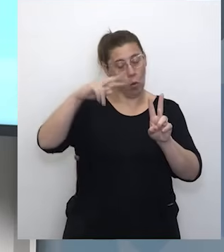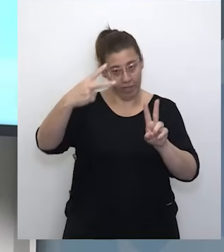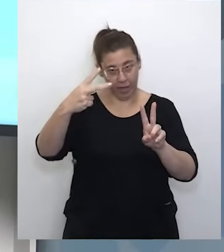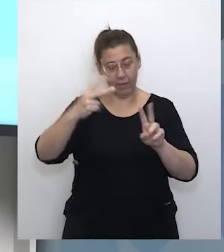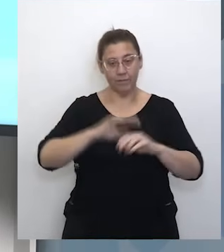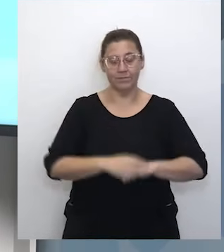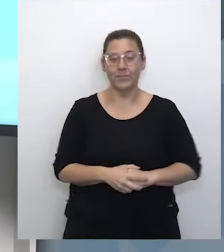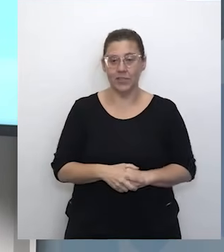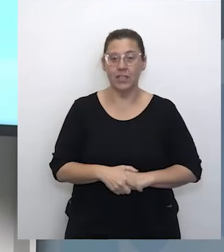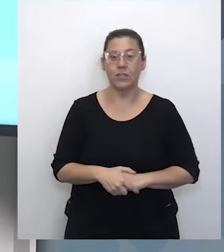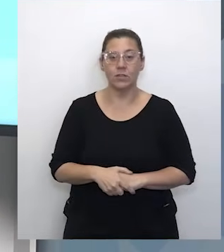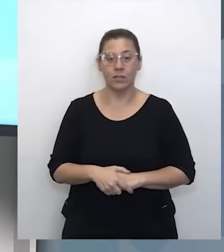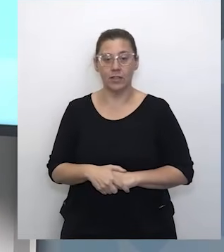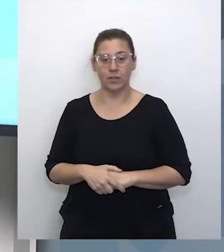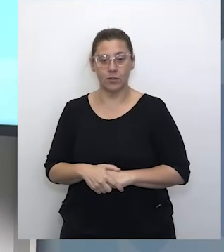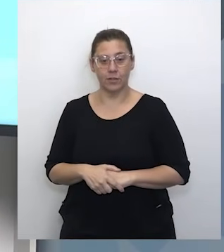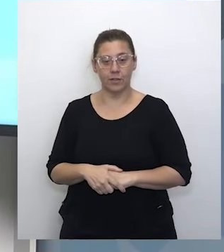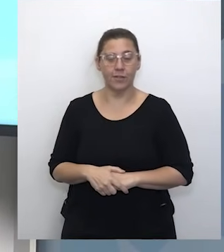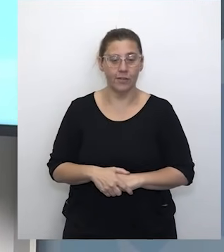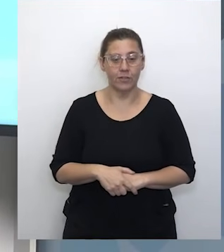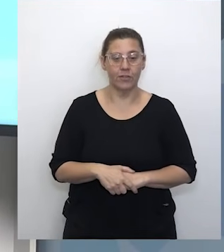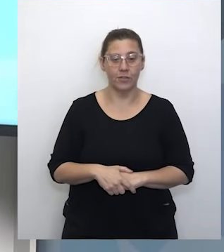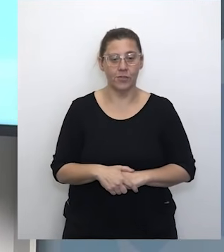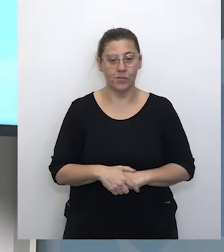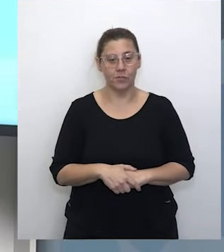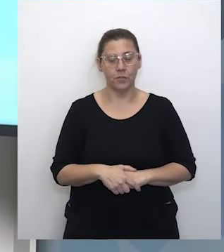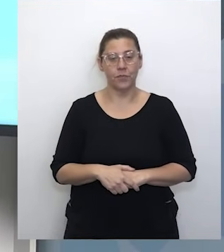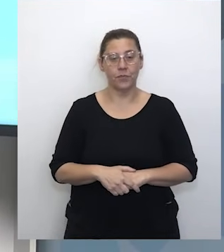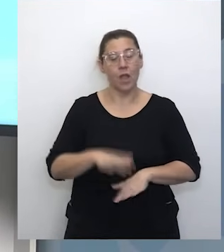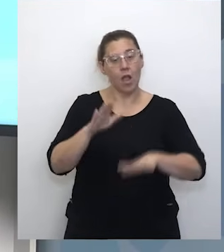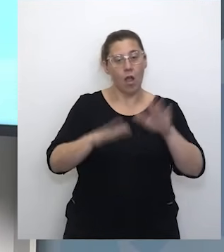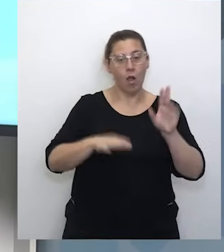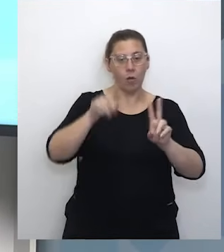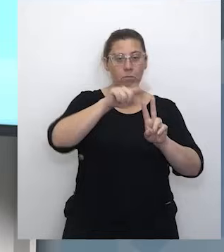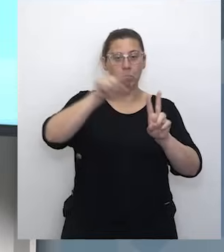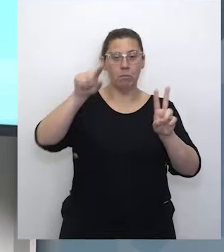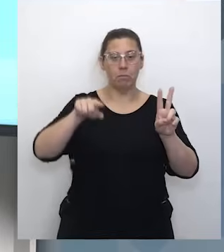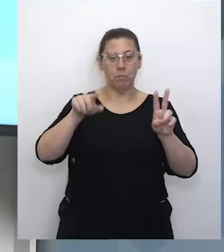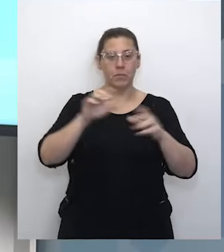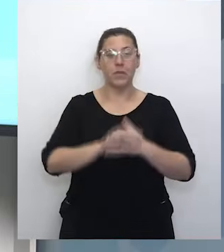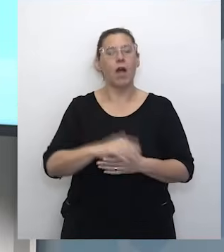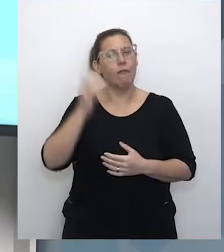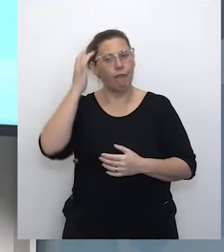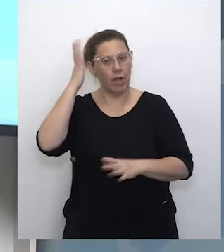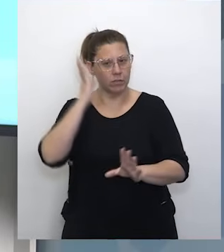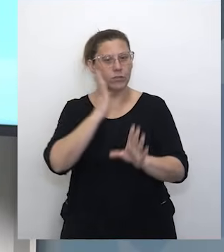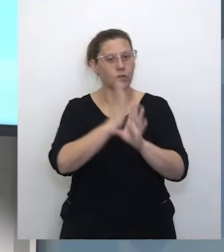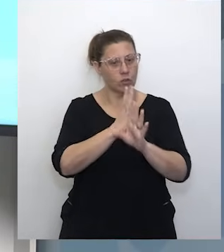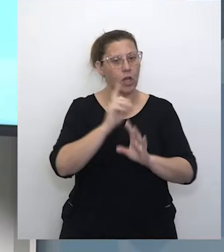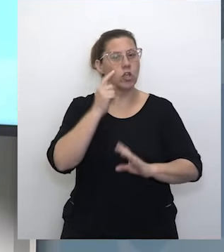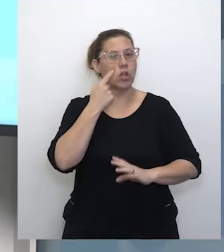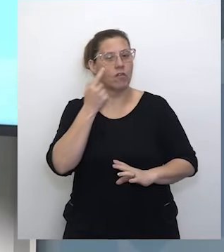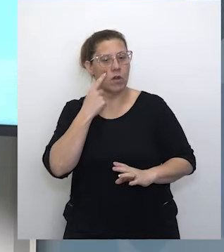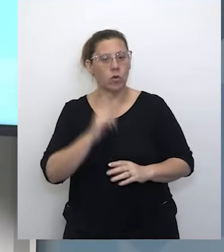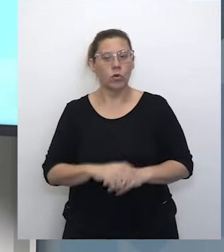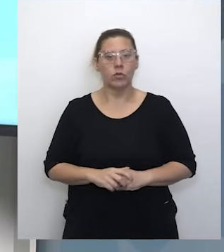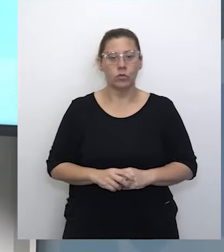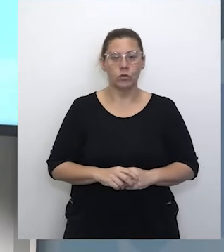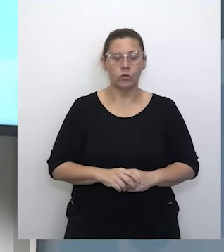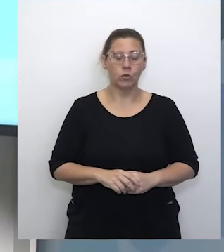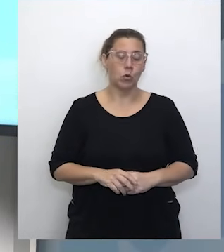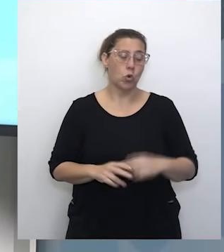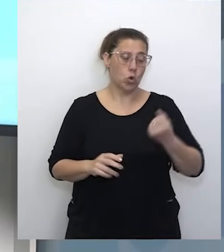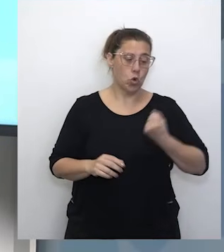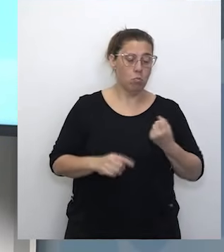tá certo? Então, vamos só relembrar o seguinte, ó. Algumas raízes quadradas são fáceis de achar. É só a gente fazer o número vezes